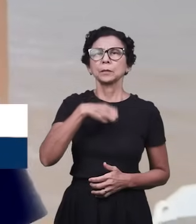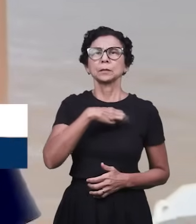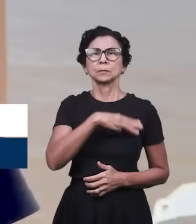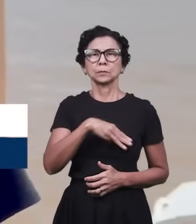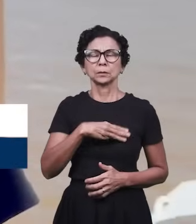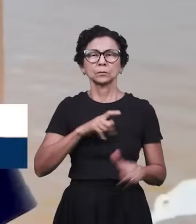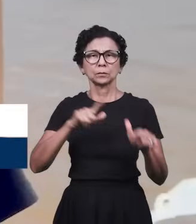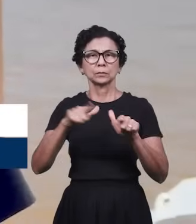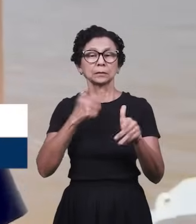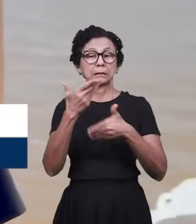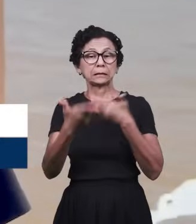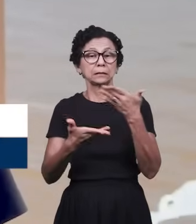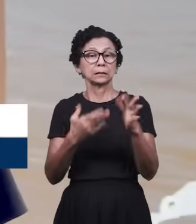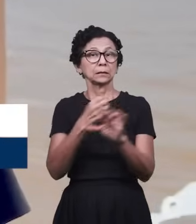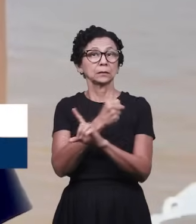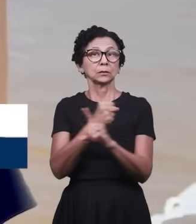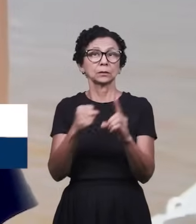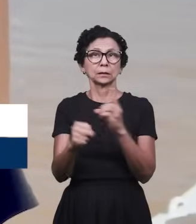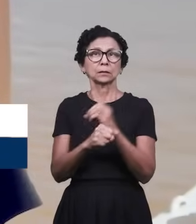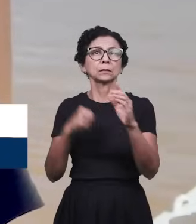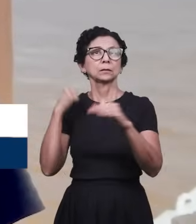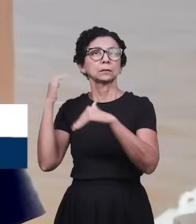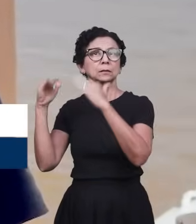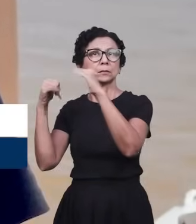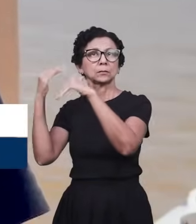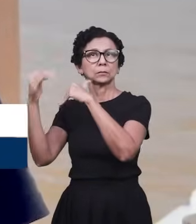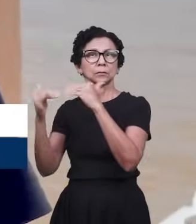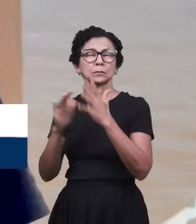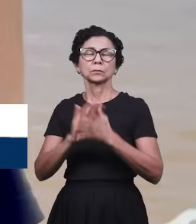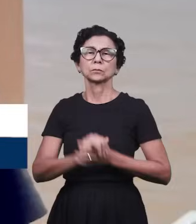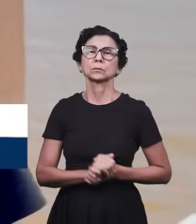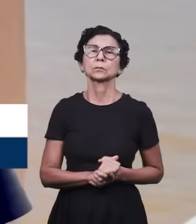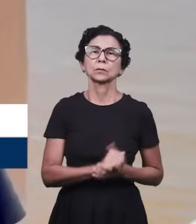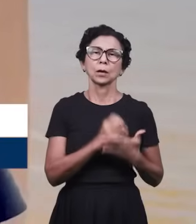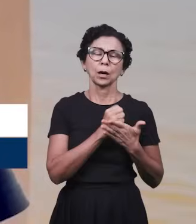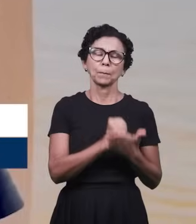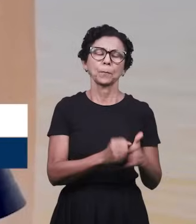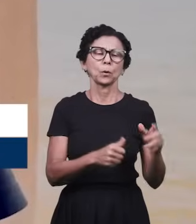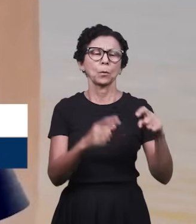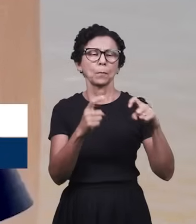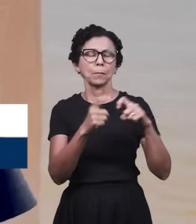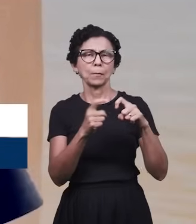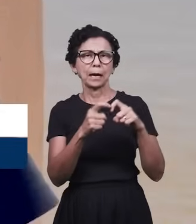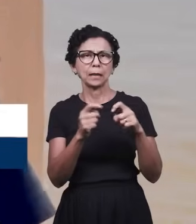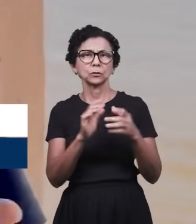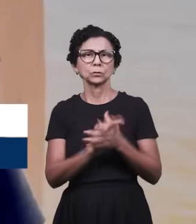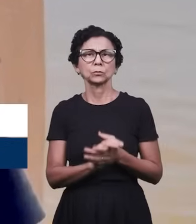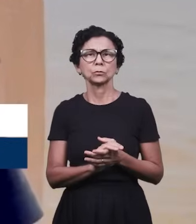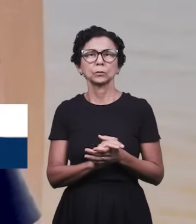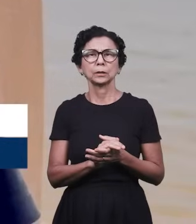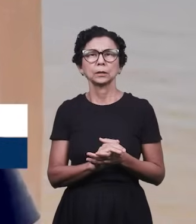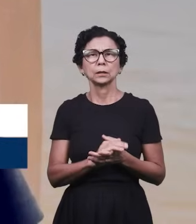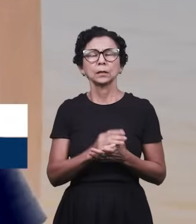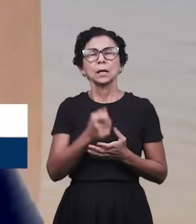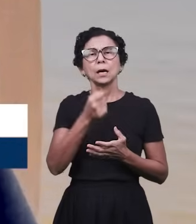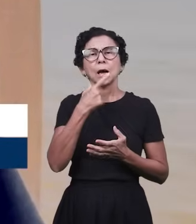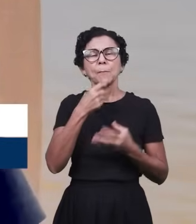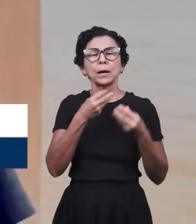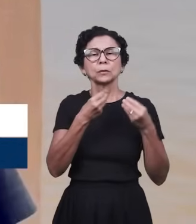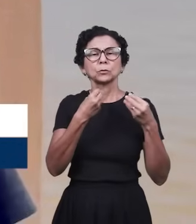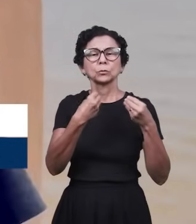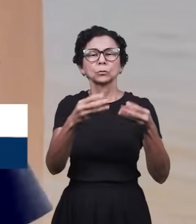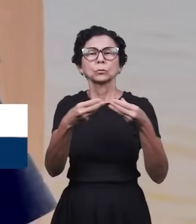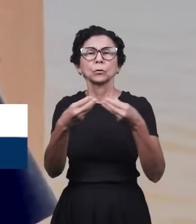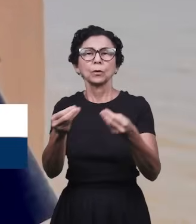assistência social tem sido desenvolvido, com atendimentos médicos e entregas de medicamento. E a acessibilidade também